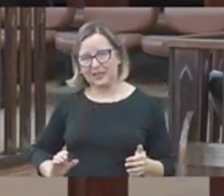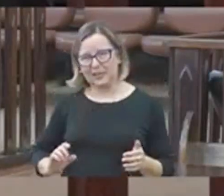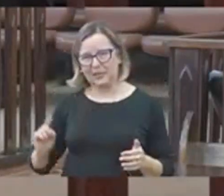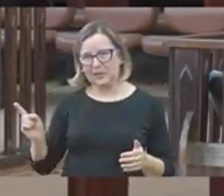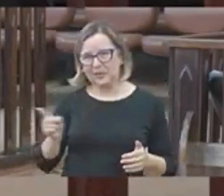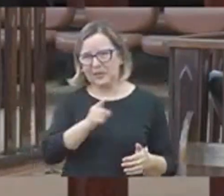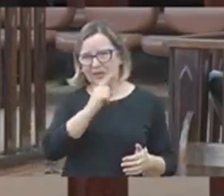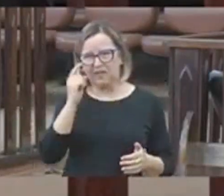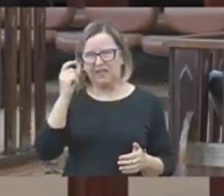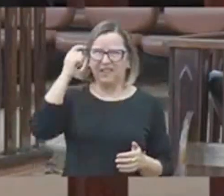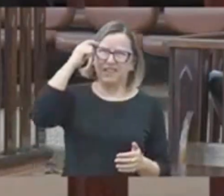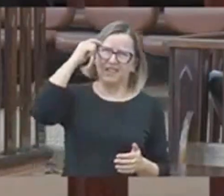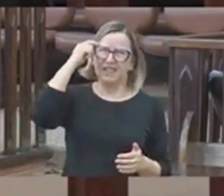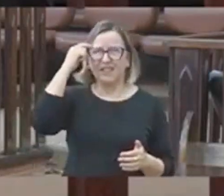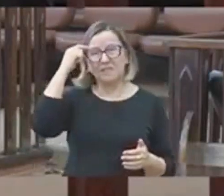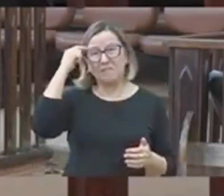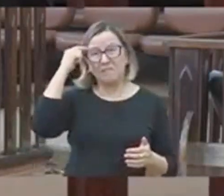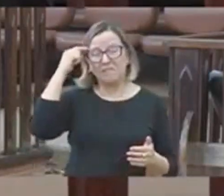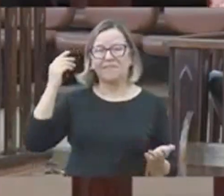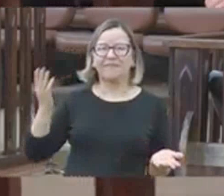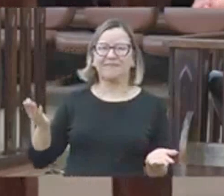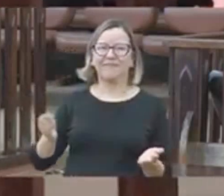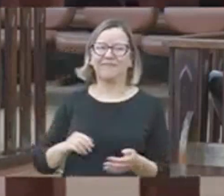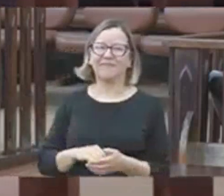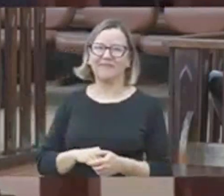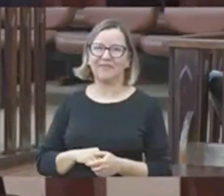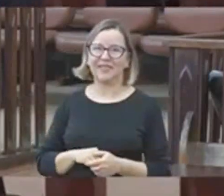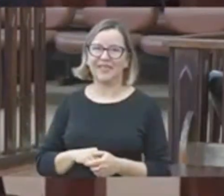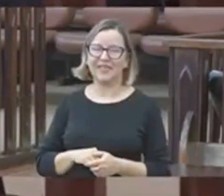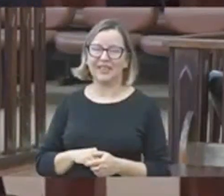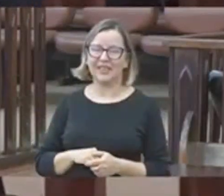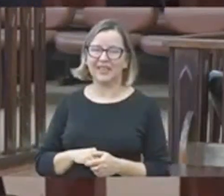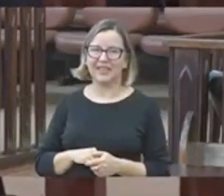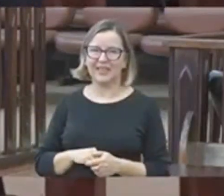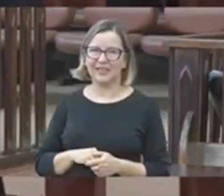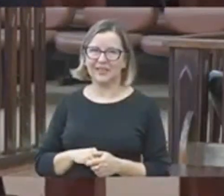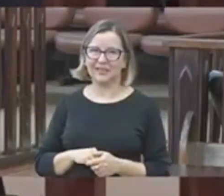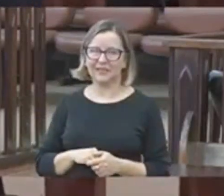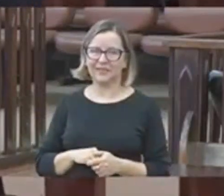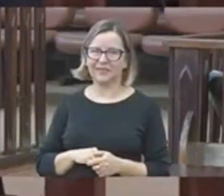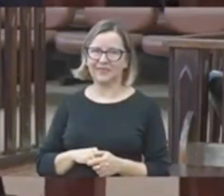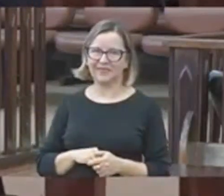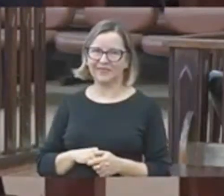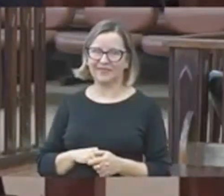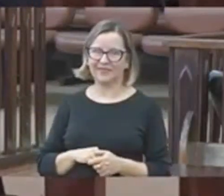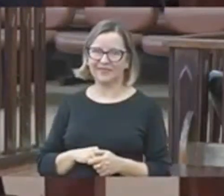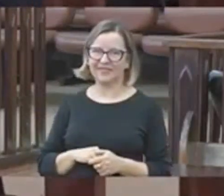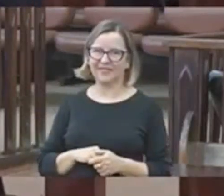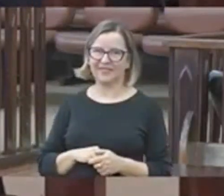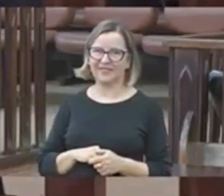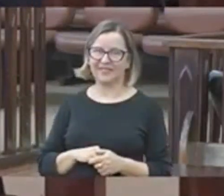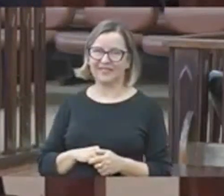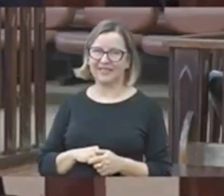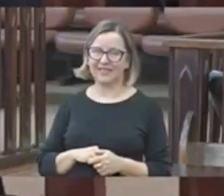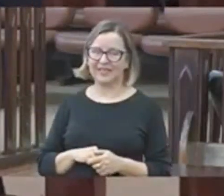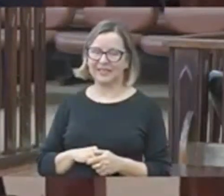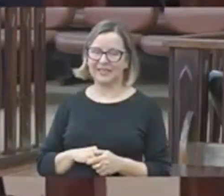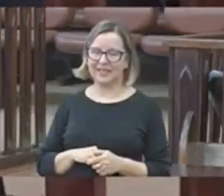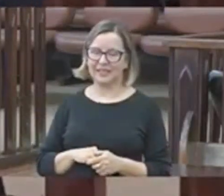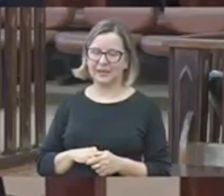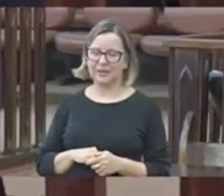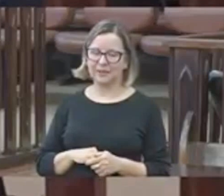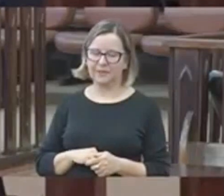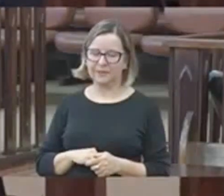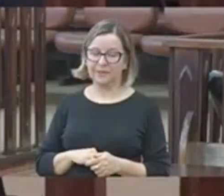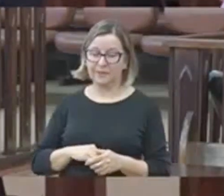duvidar. Quando eu disse do nosso desequilíbrio para frente, eu posso também te informar